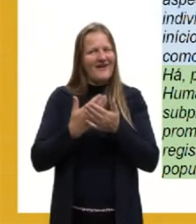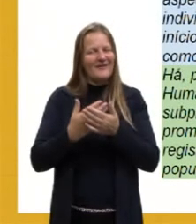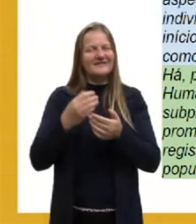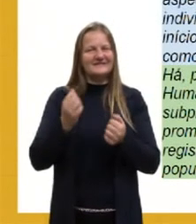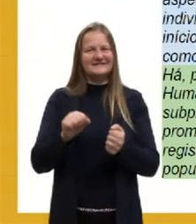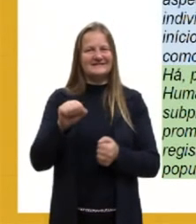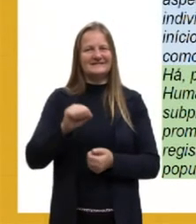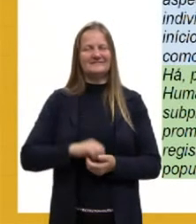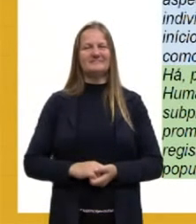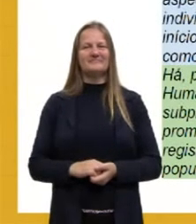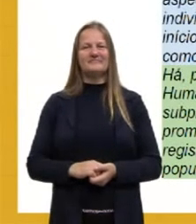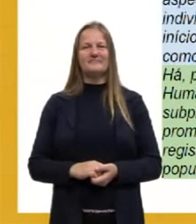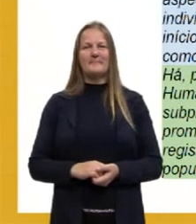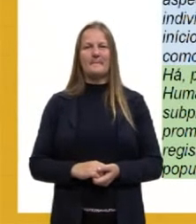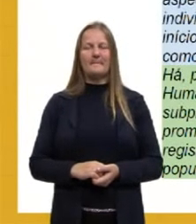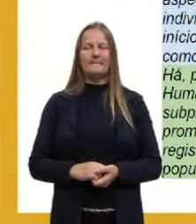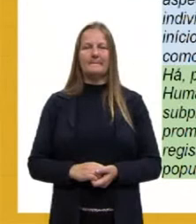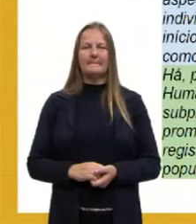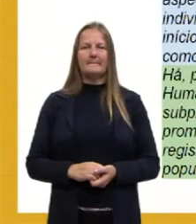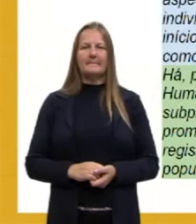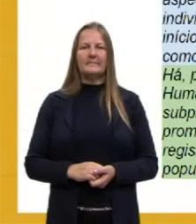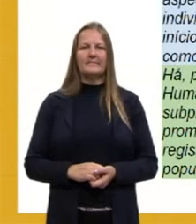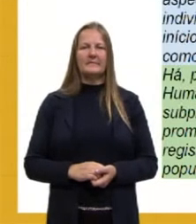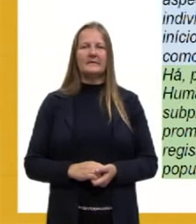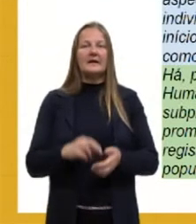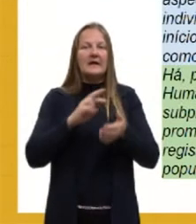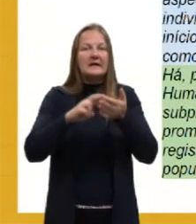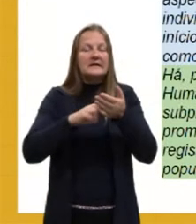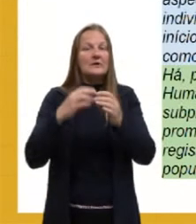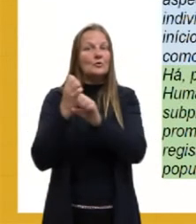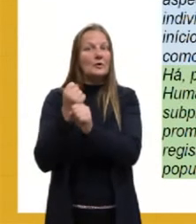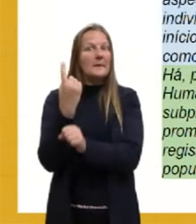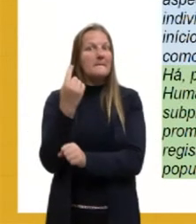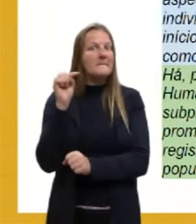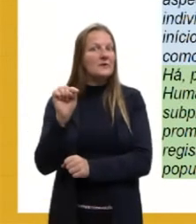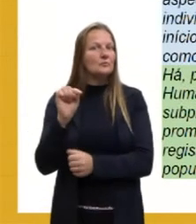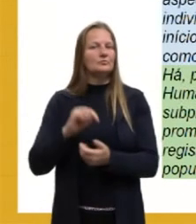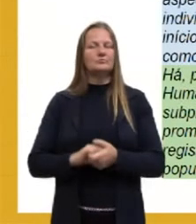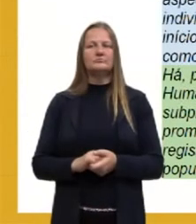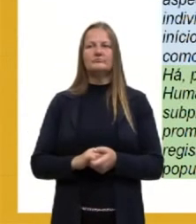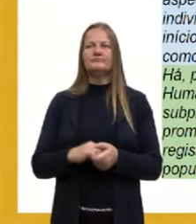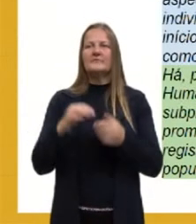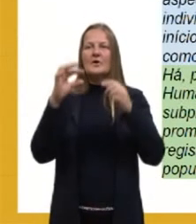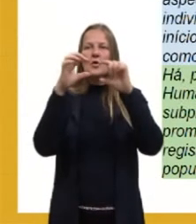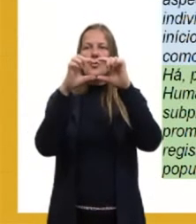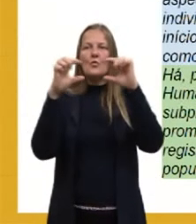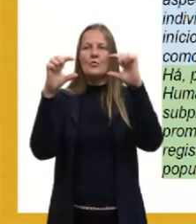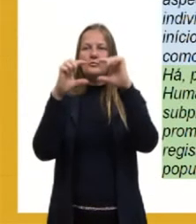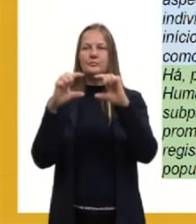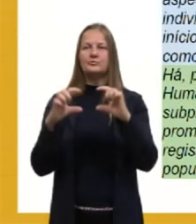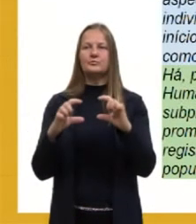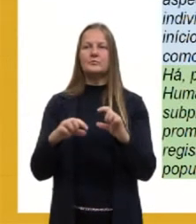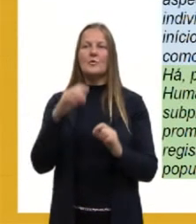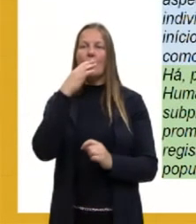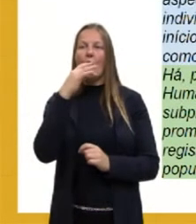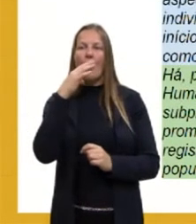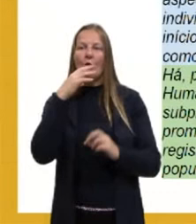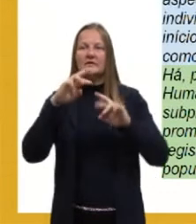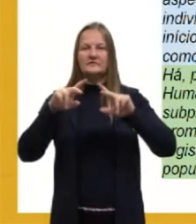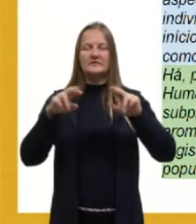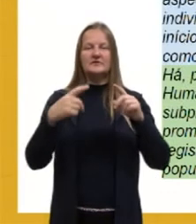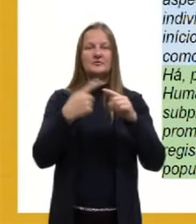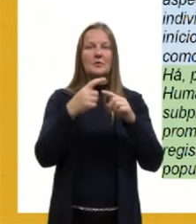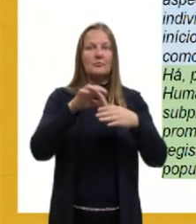a nosso texto dissertativo argumentativo de redação nota 1000 e eu destaquei em cores diferentes os parágrafos